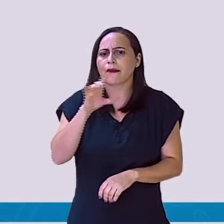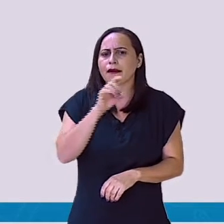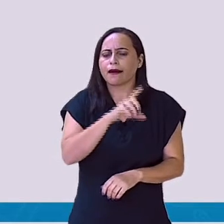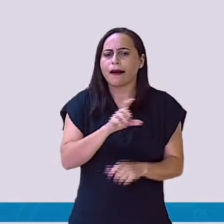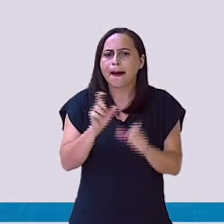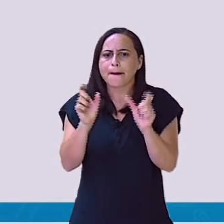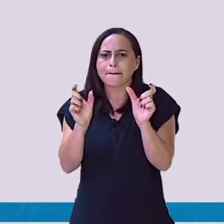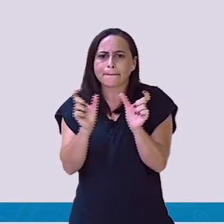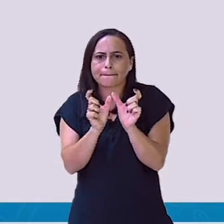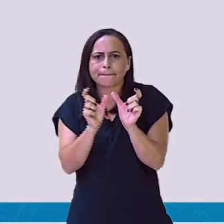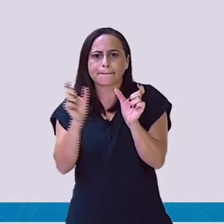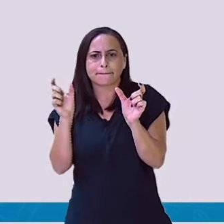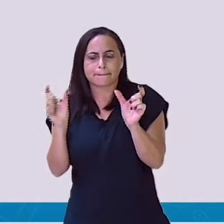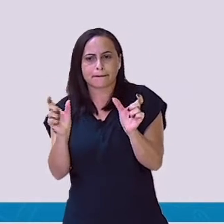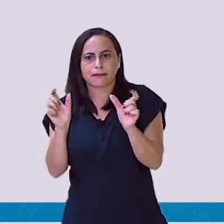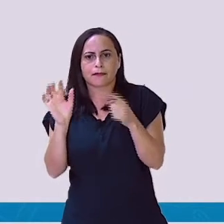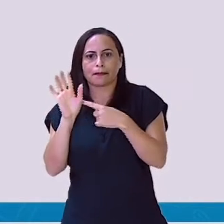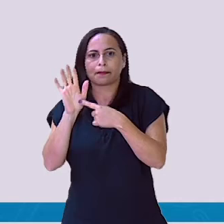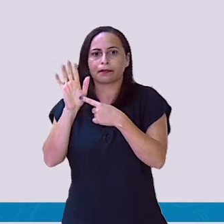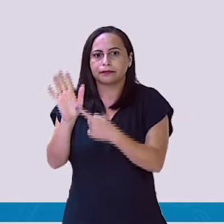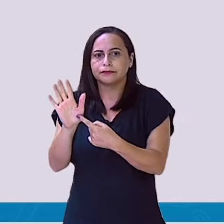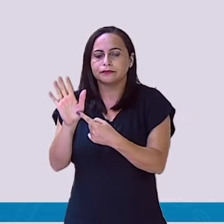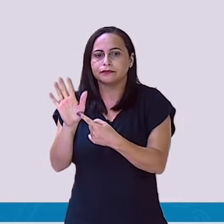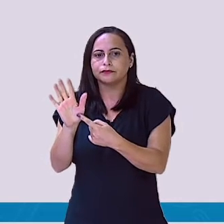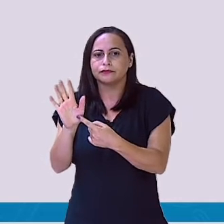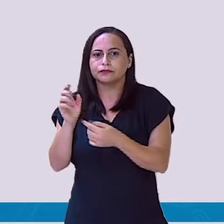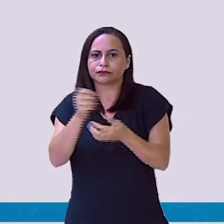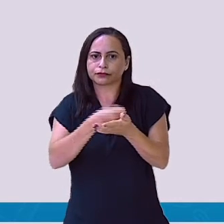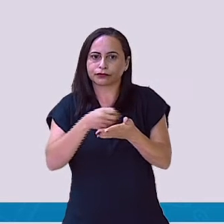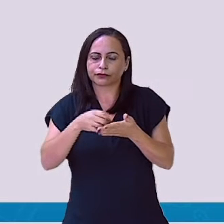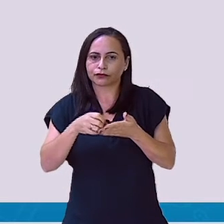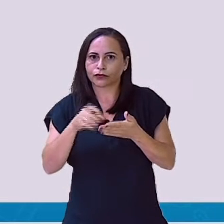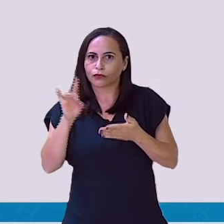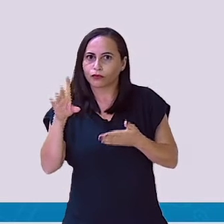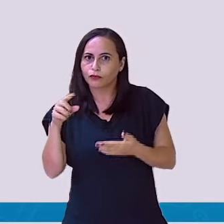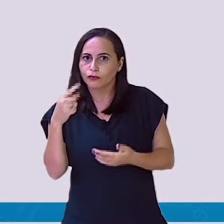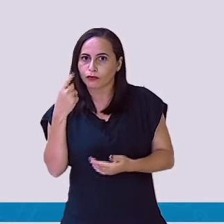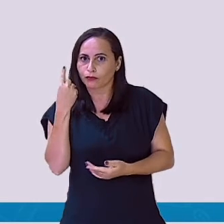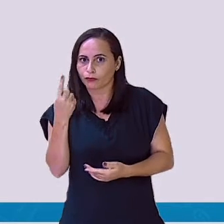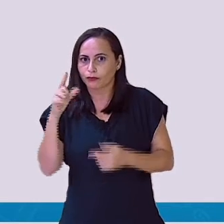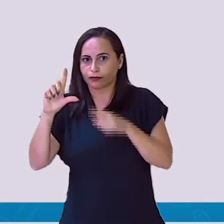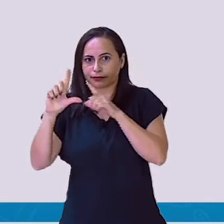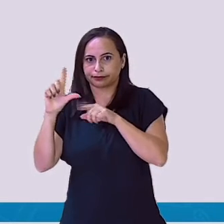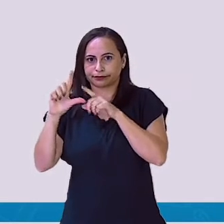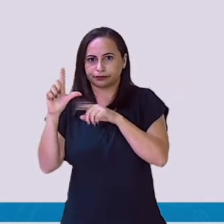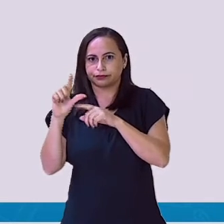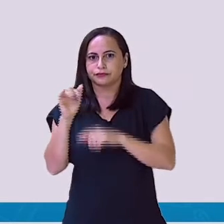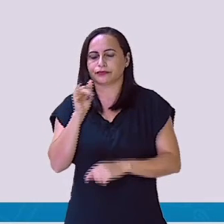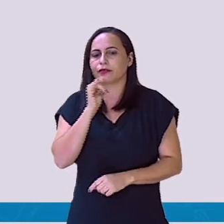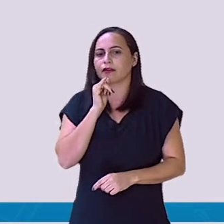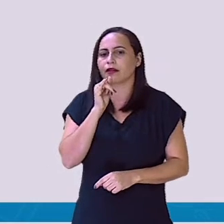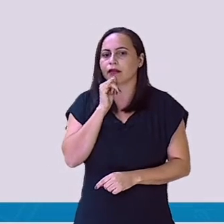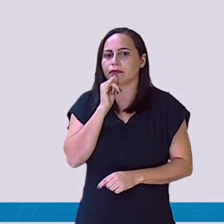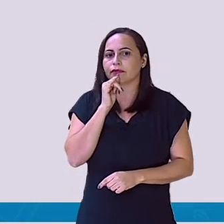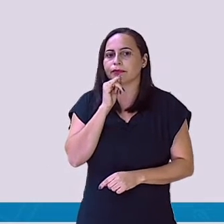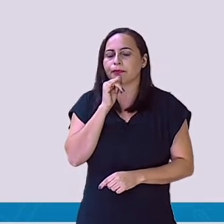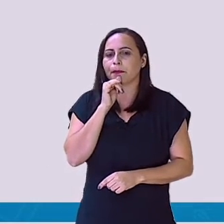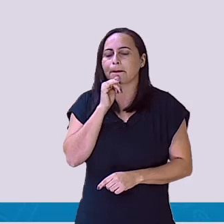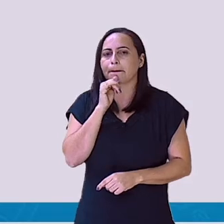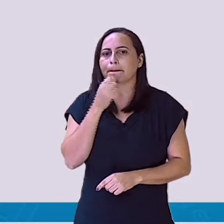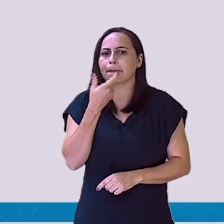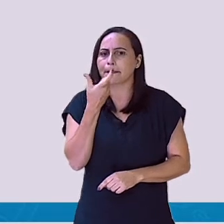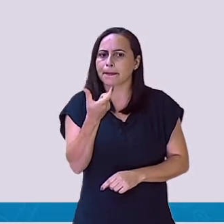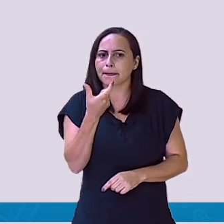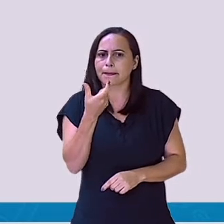escrita por apenas uma letra. Por exemplo, lixo. A palavra lixo possui 4 fonemas